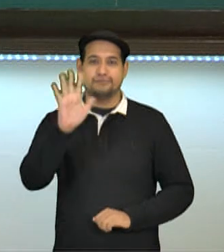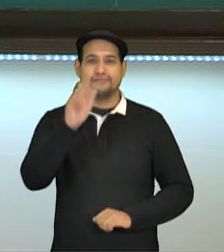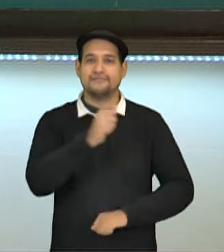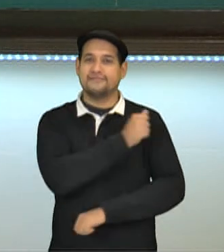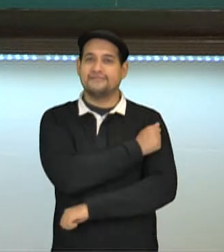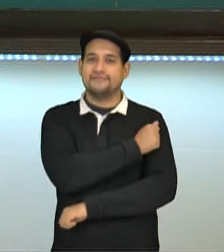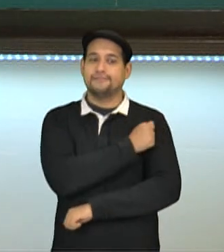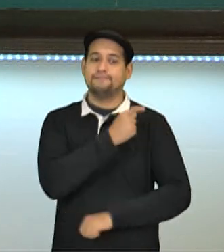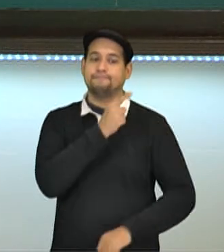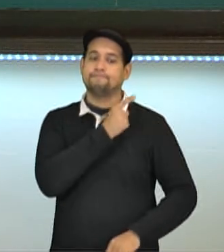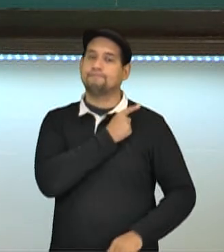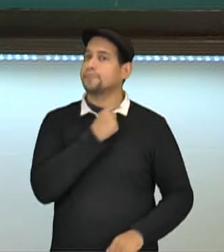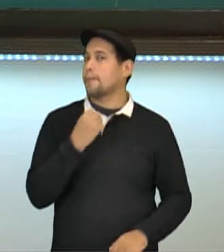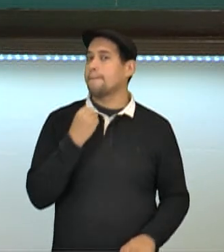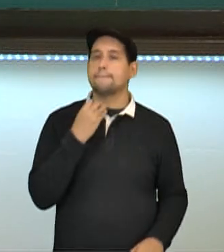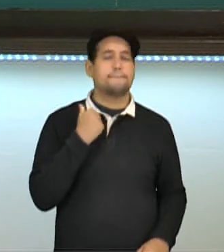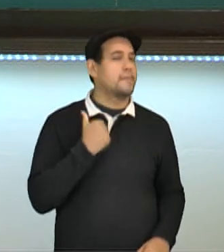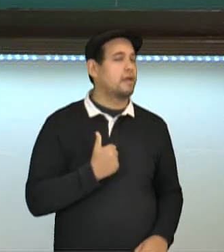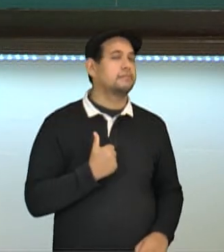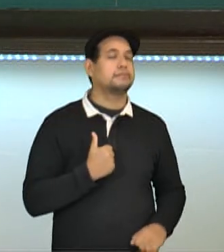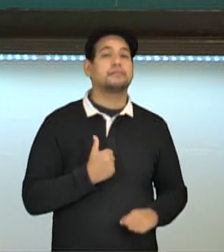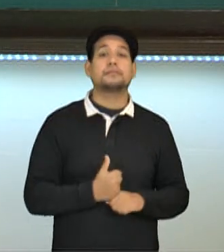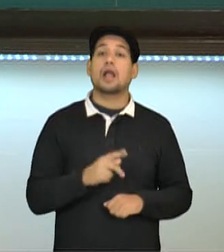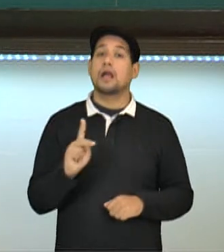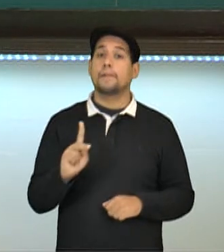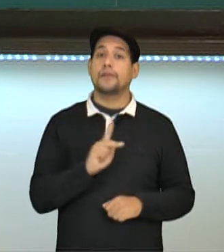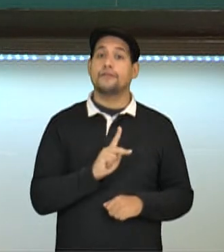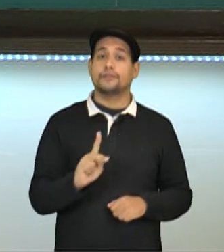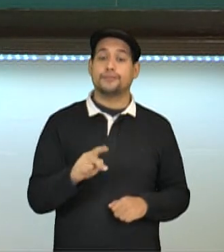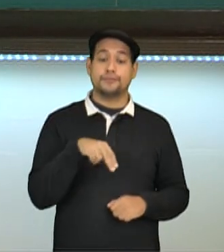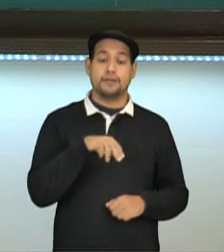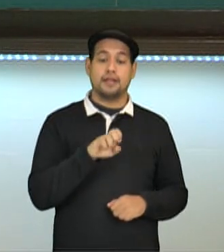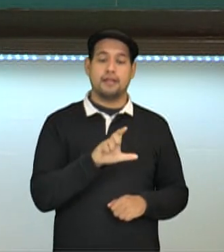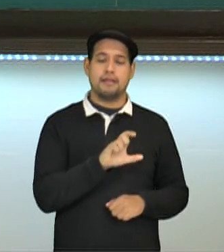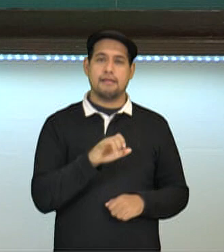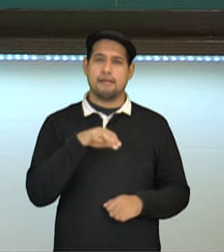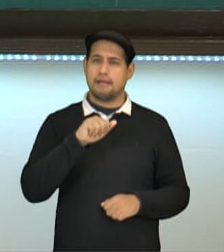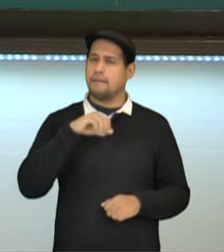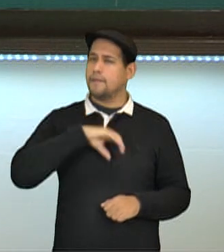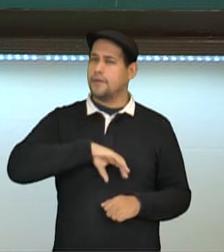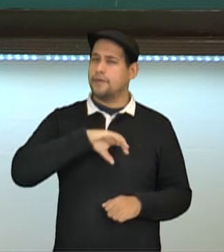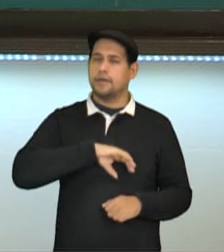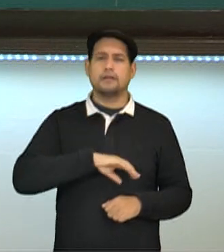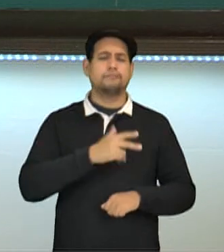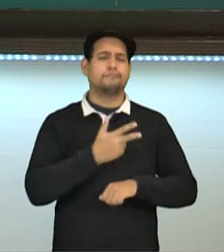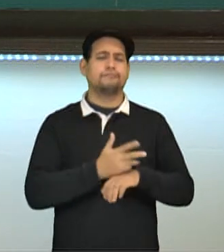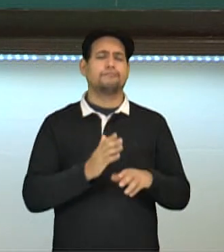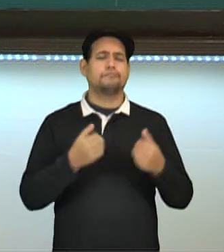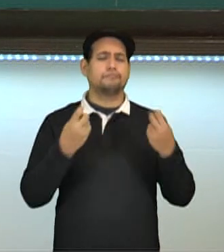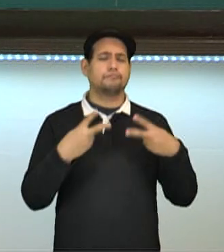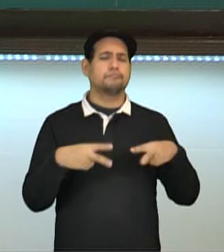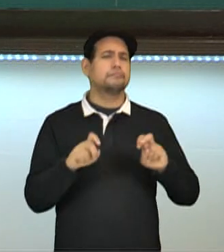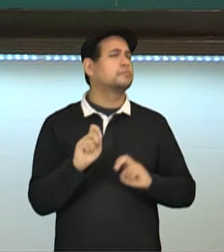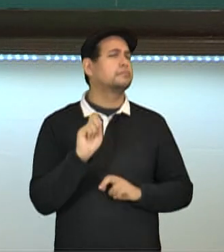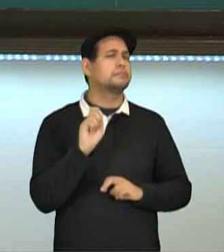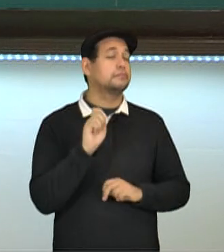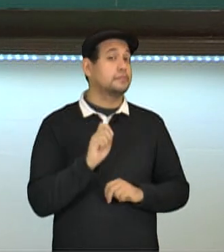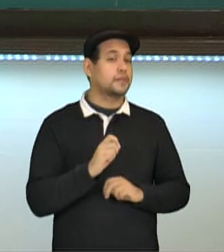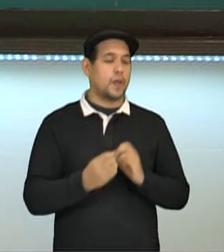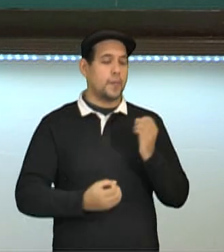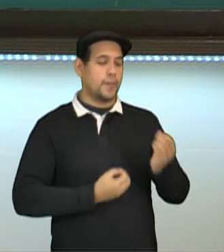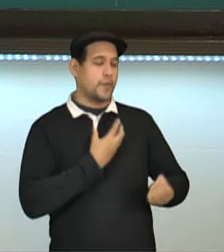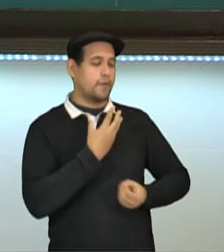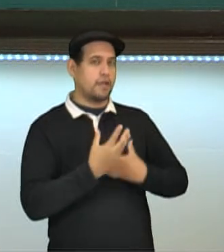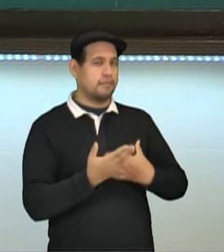Olá, estudantes do primeira série, tudo bem com vocês? Eu sou a professora Nelinha de língua portuguesa e neste vídeo nós vamos falar sobre